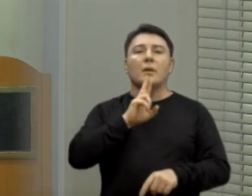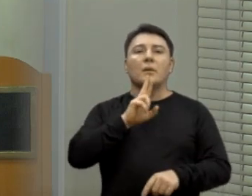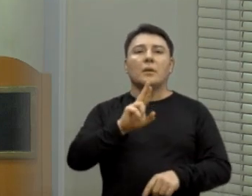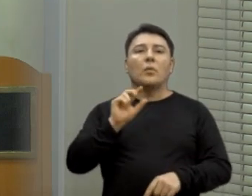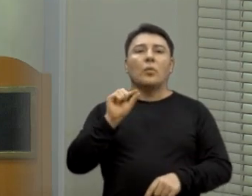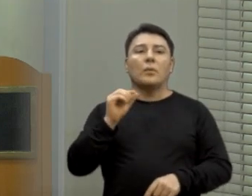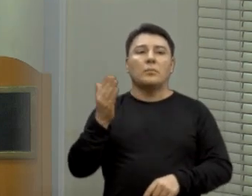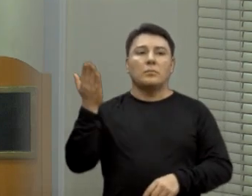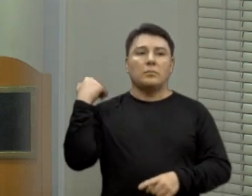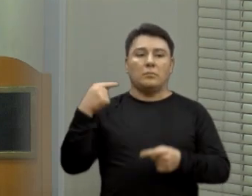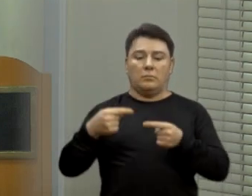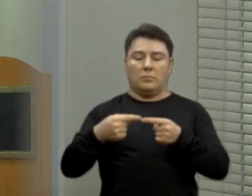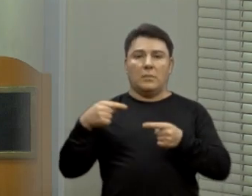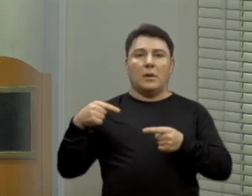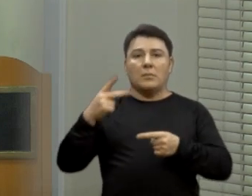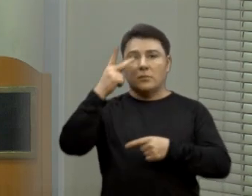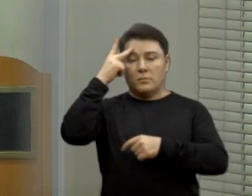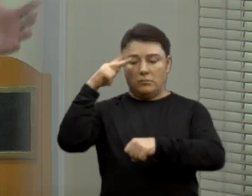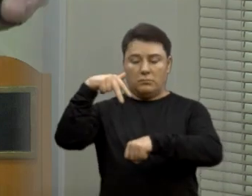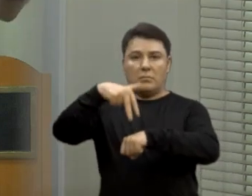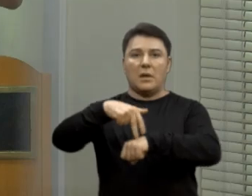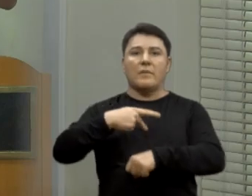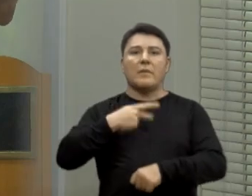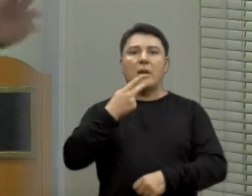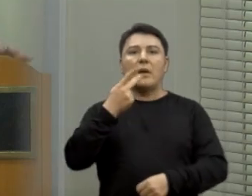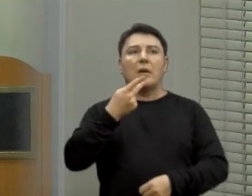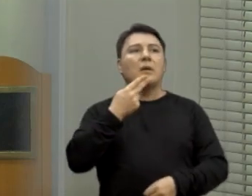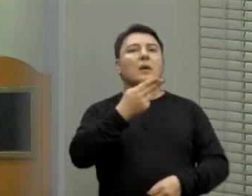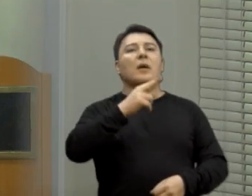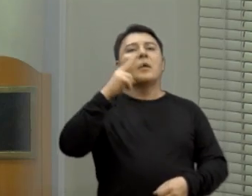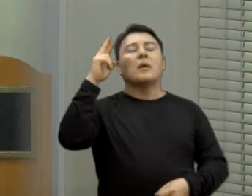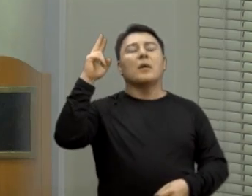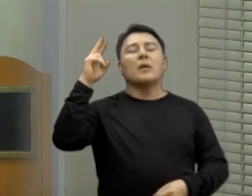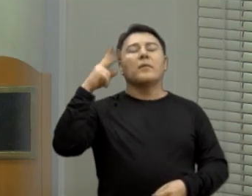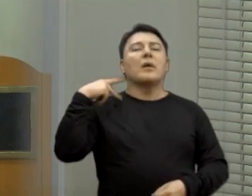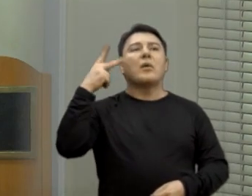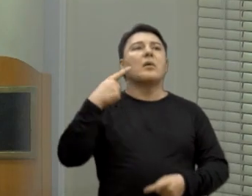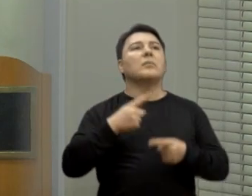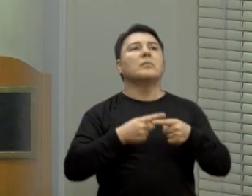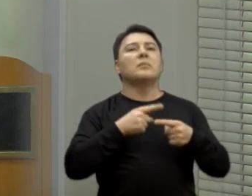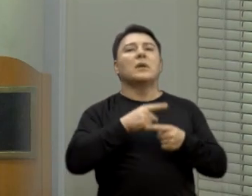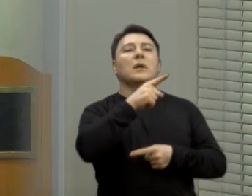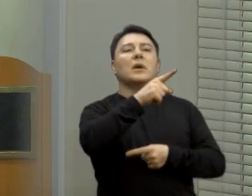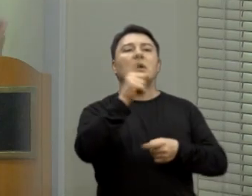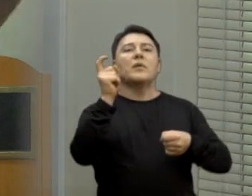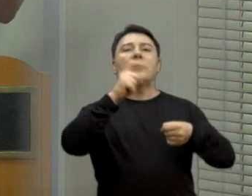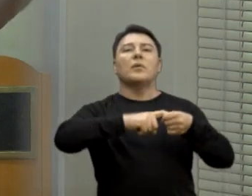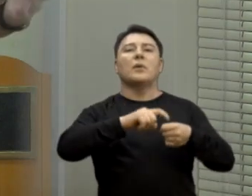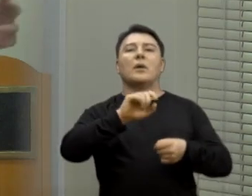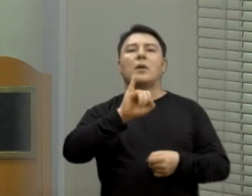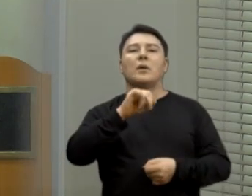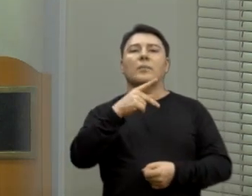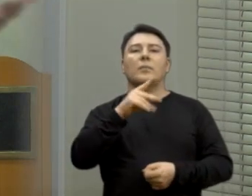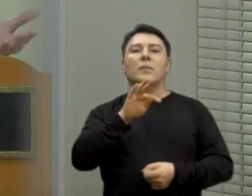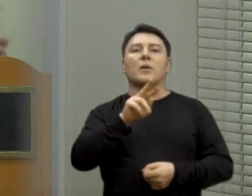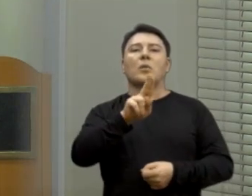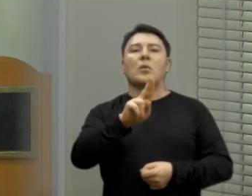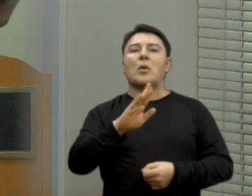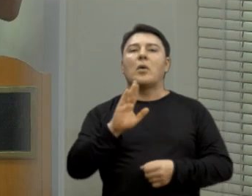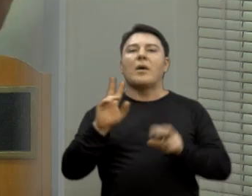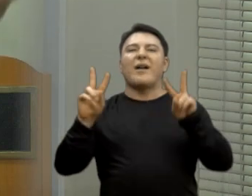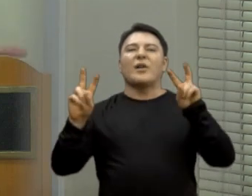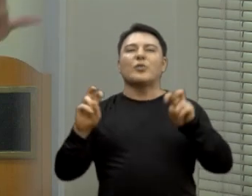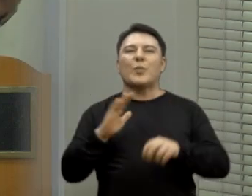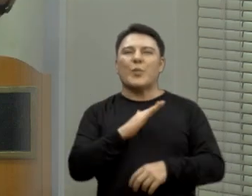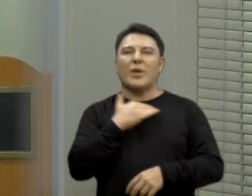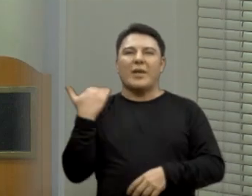passada, que usaram essa tribuna aqui para falar, vereador, por que não faz, por que não volta o IPTU dos mortos? Aí o outro falou, por